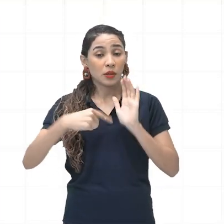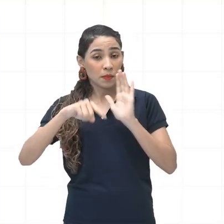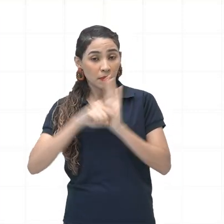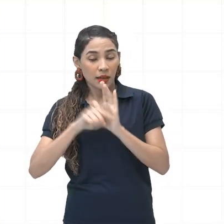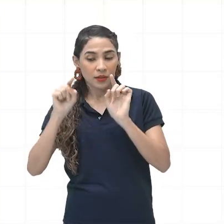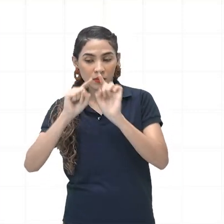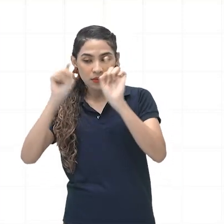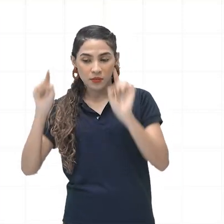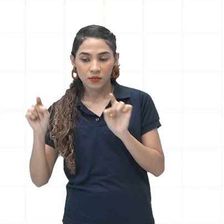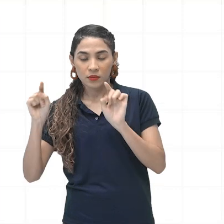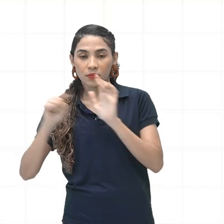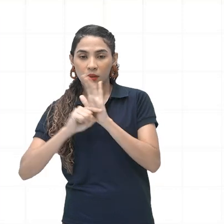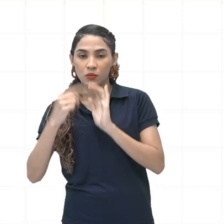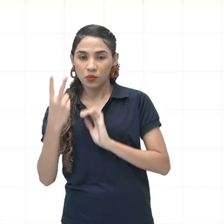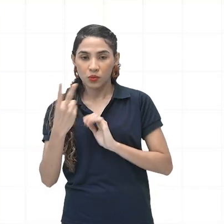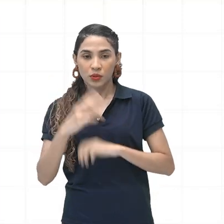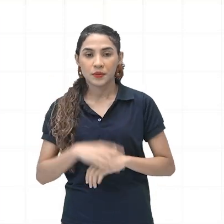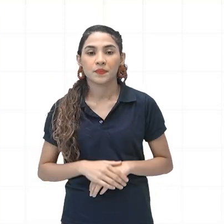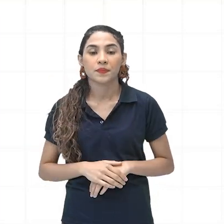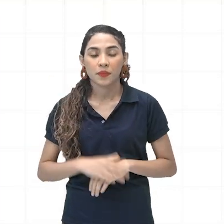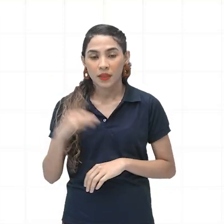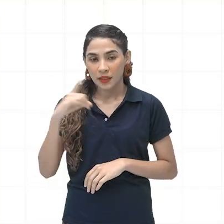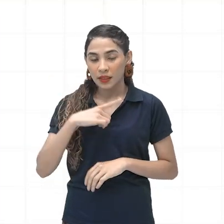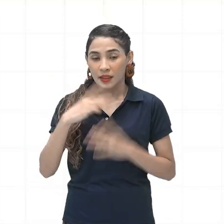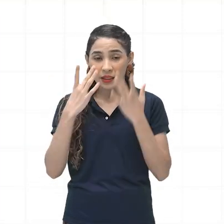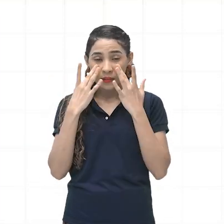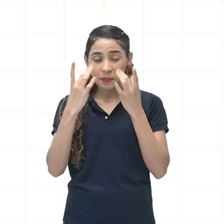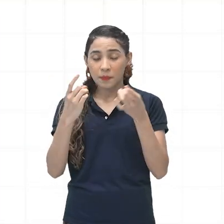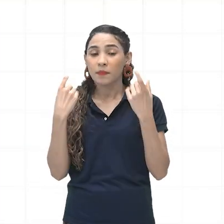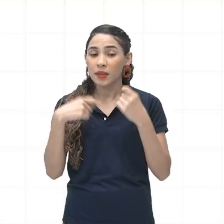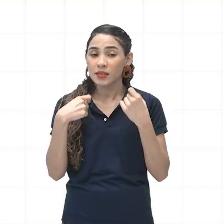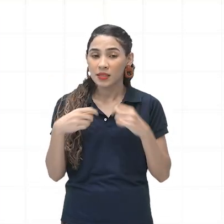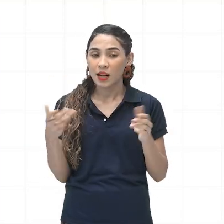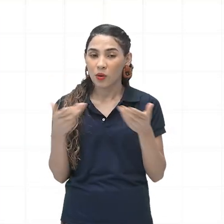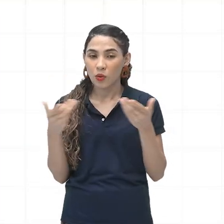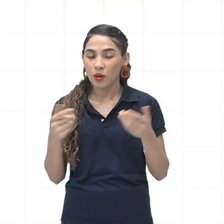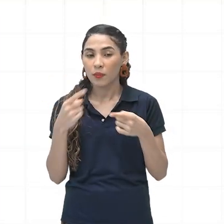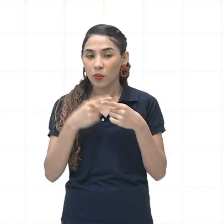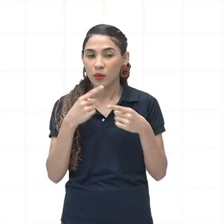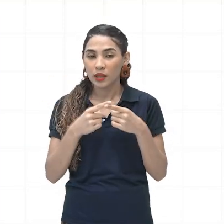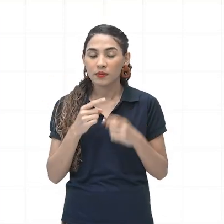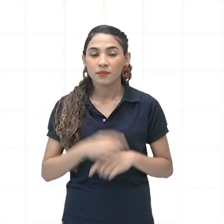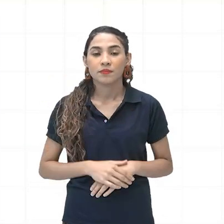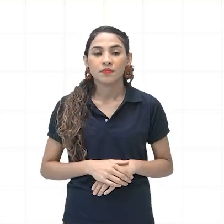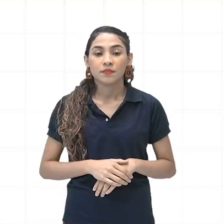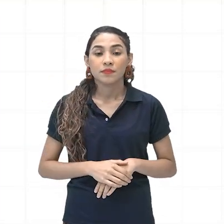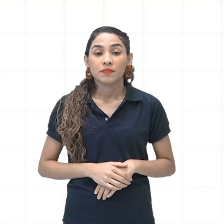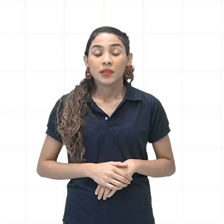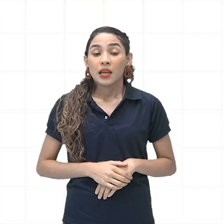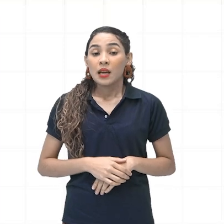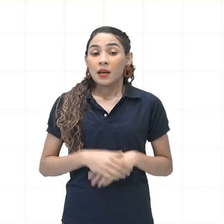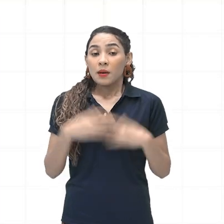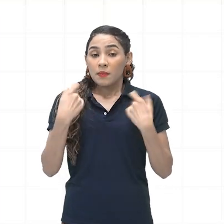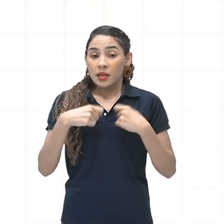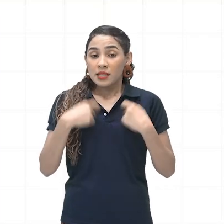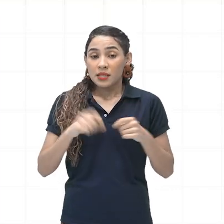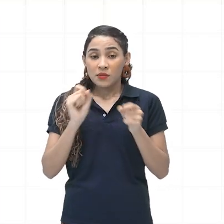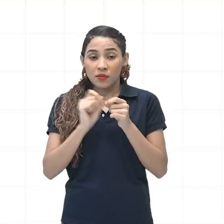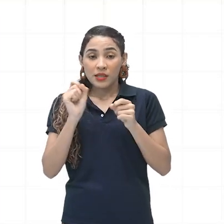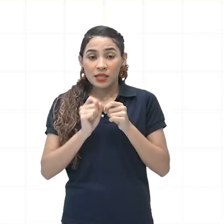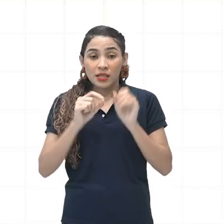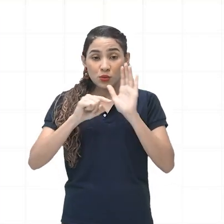menos 2. Então, aqui nós temos um ponto de atenção, né? Por quê? Eu preciso fazer